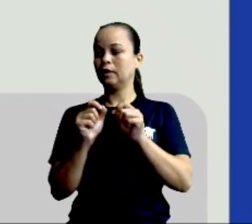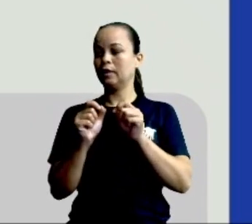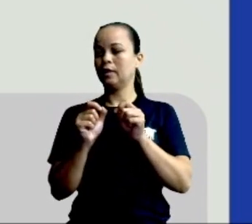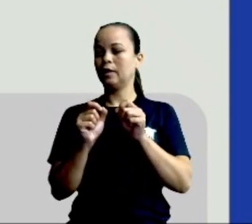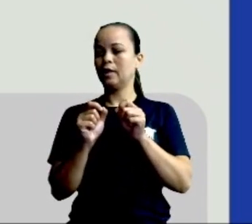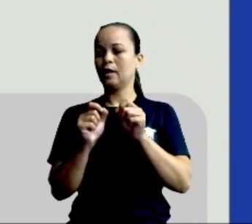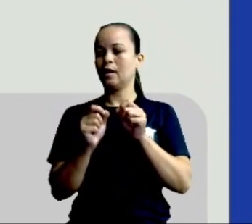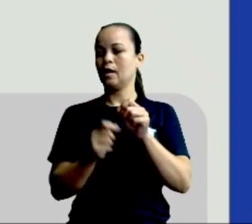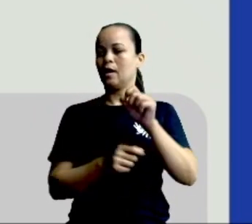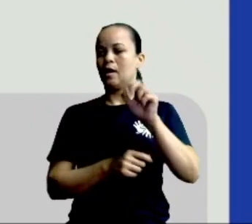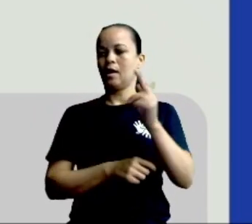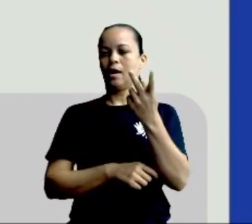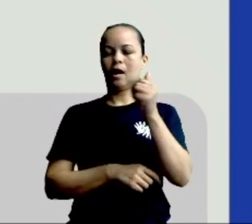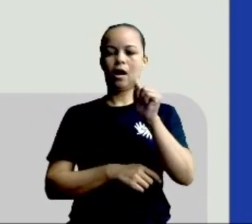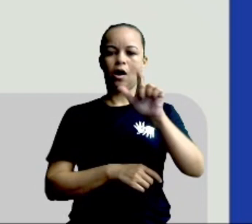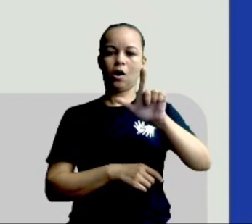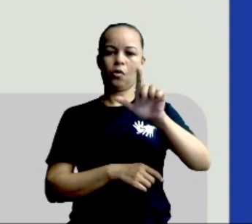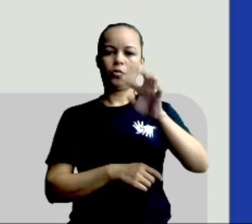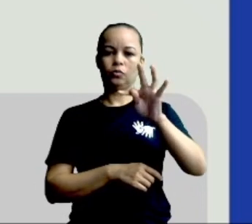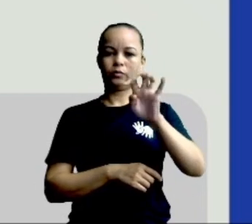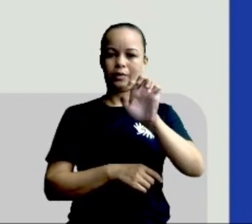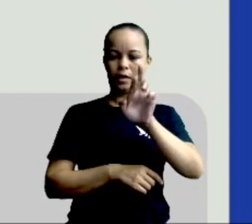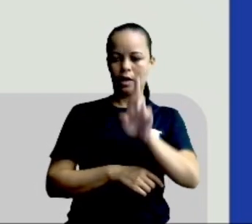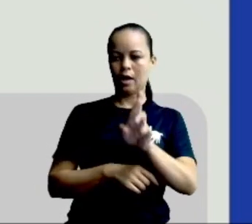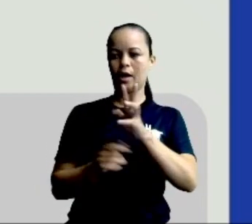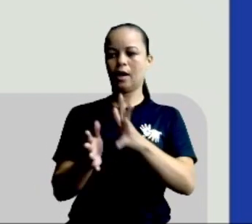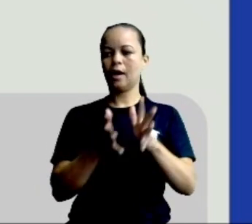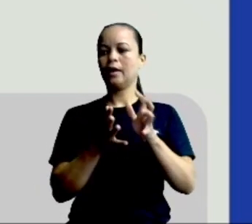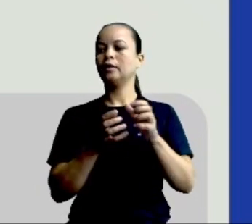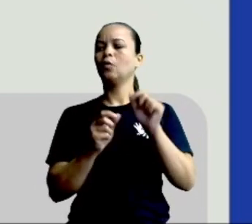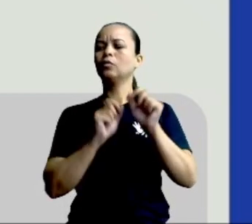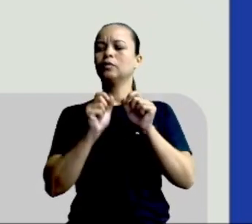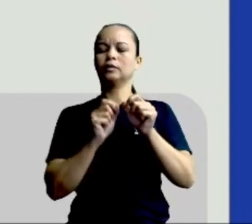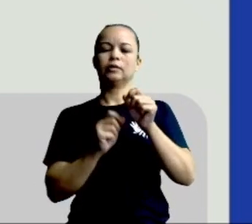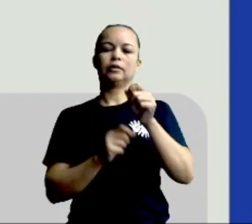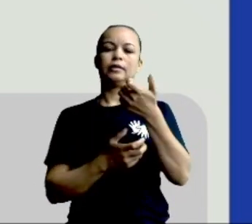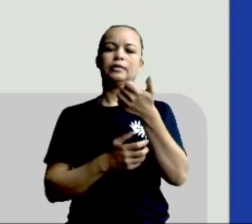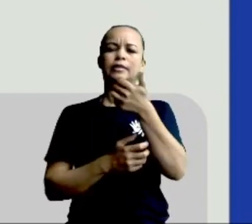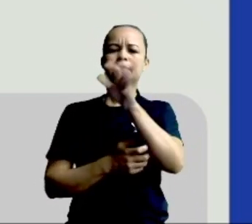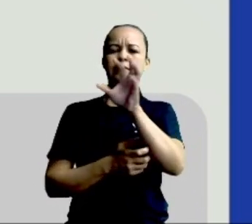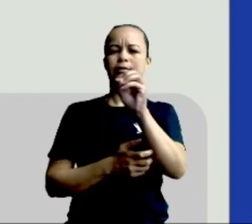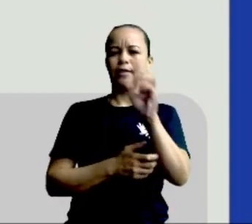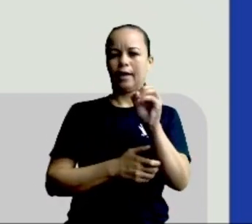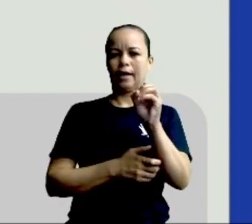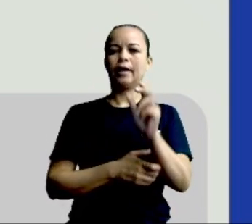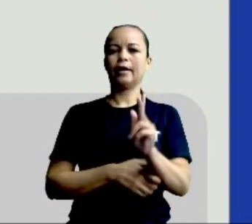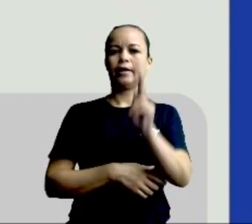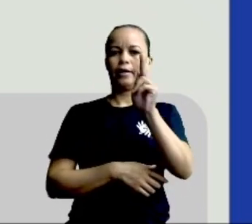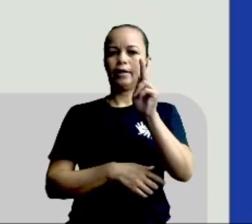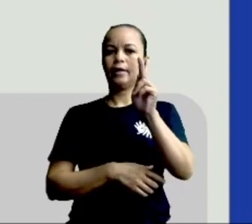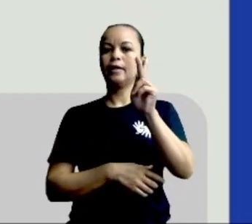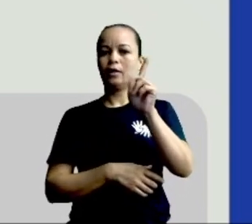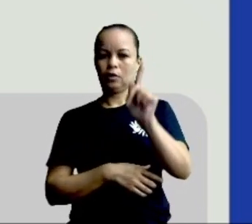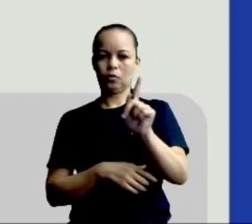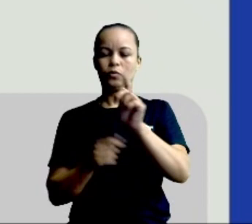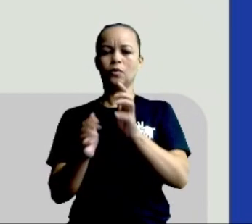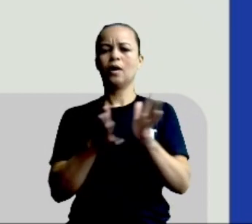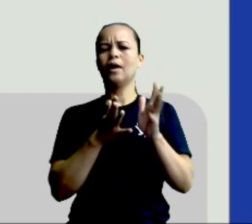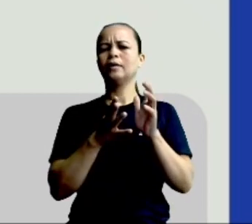quilos. Leve em conta que, neste caso, a força que o atleta faz é igual